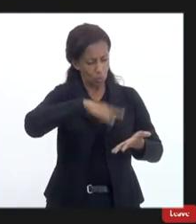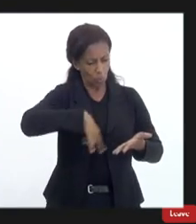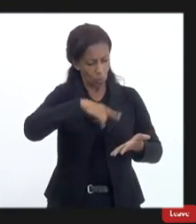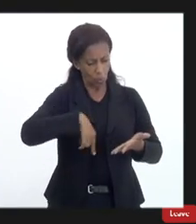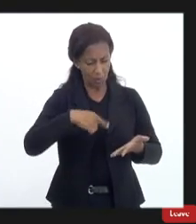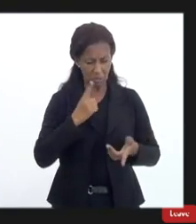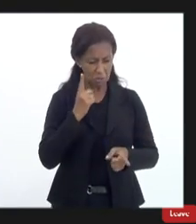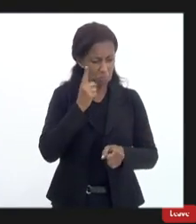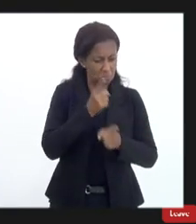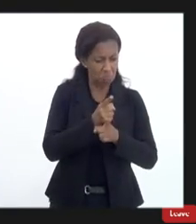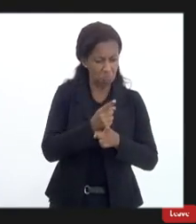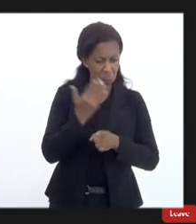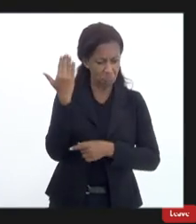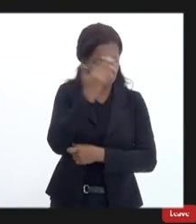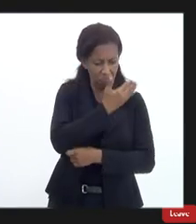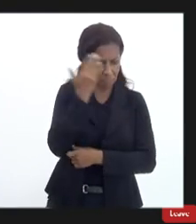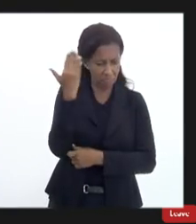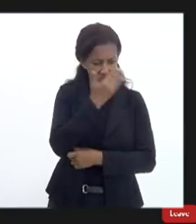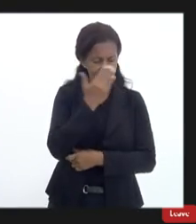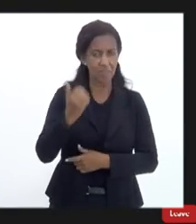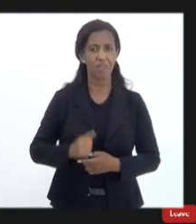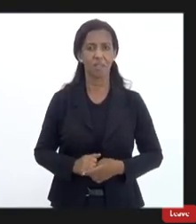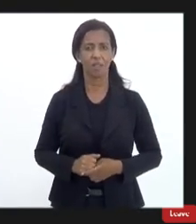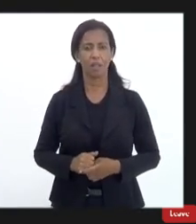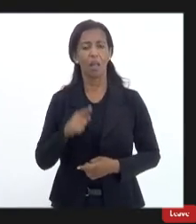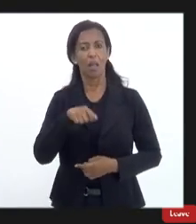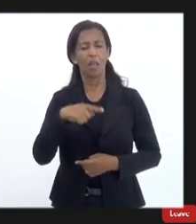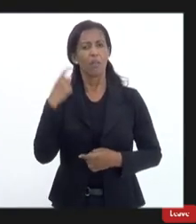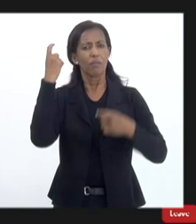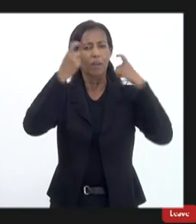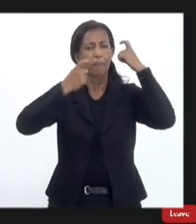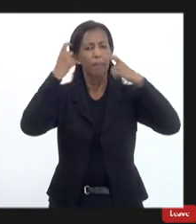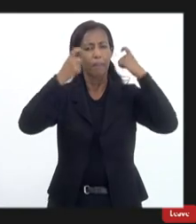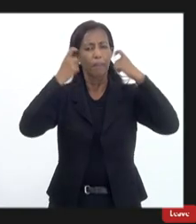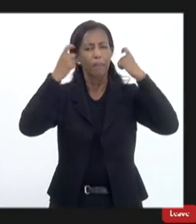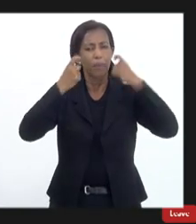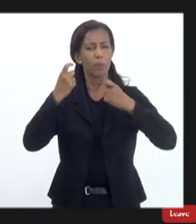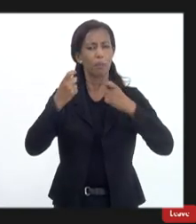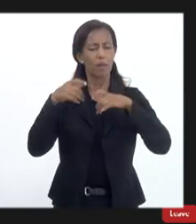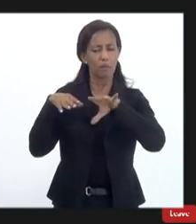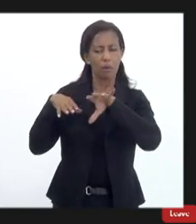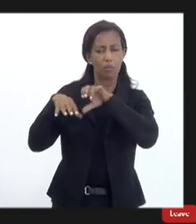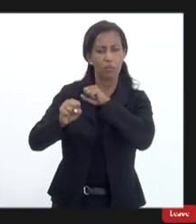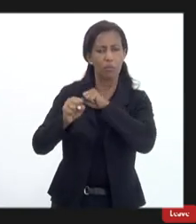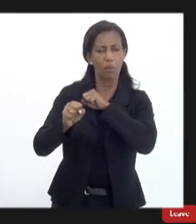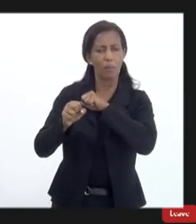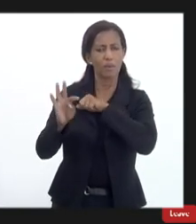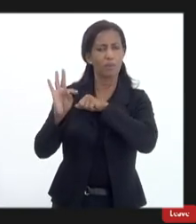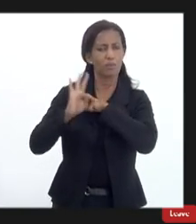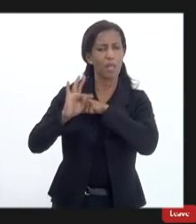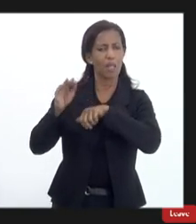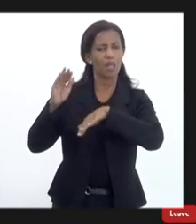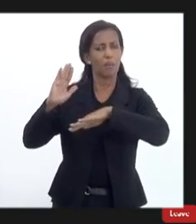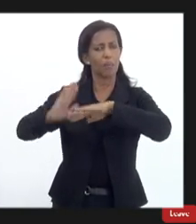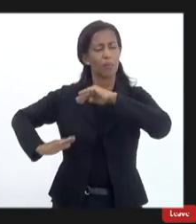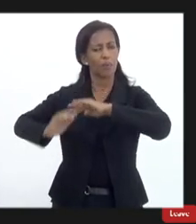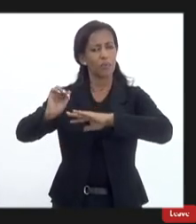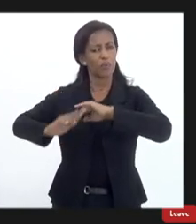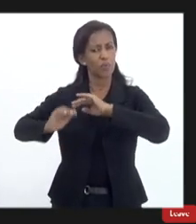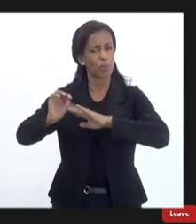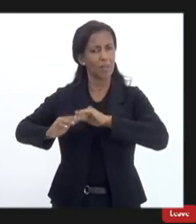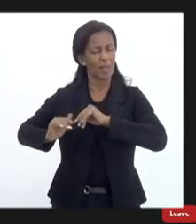gente não consegue enxergar isso, né? A gente fica muito preocupado com a perspectiva de uma formação técnico profissional que